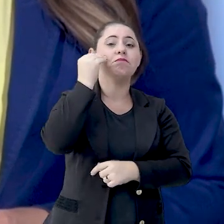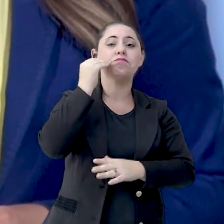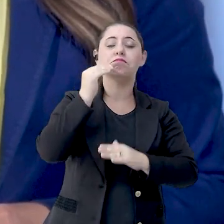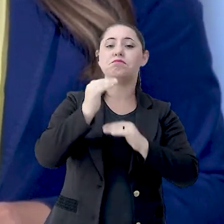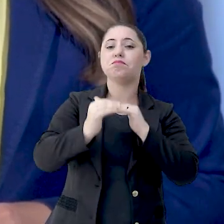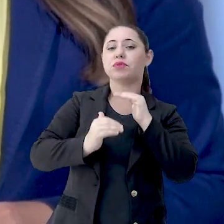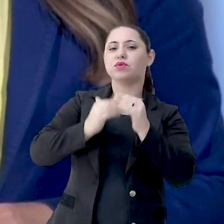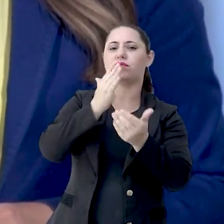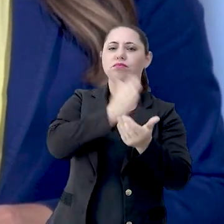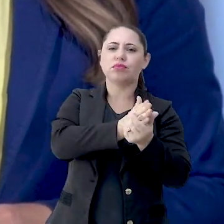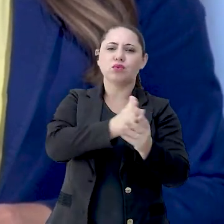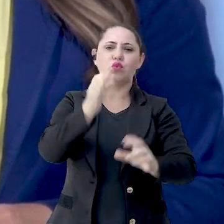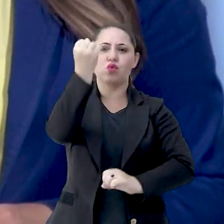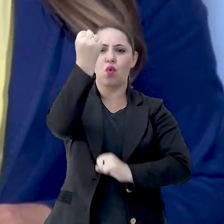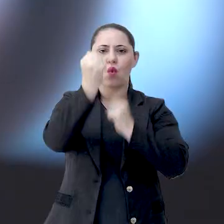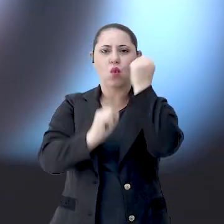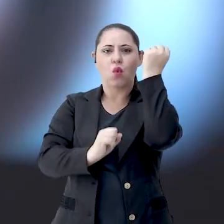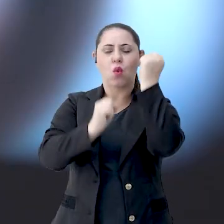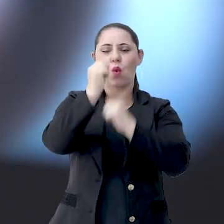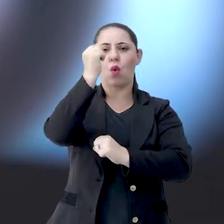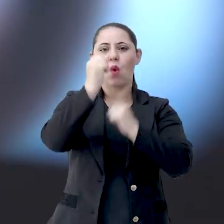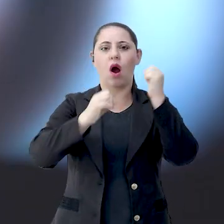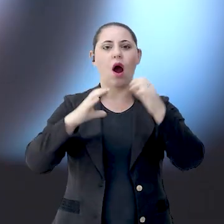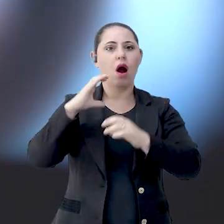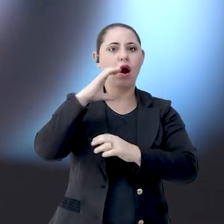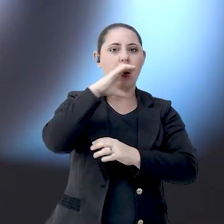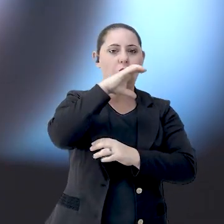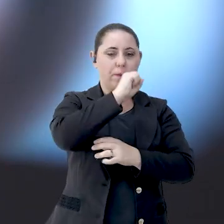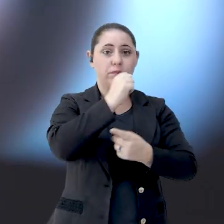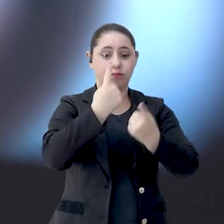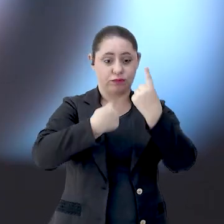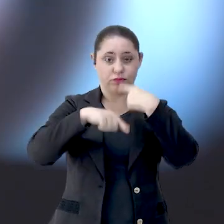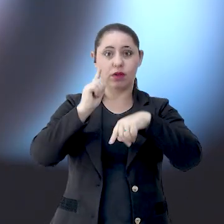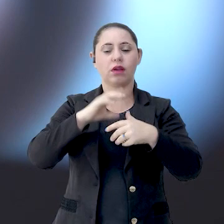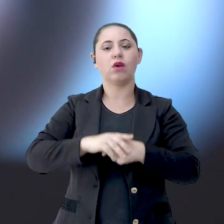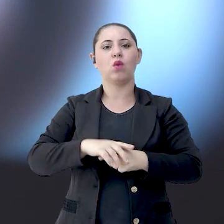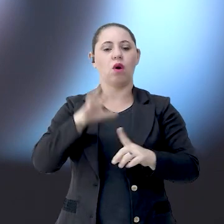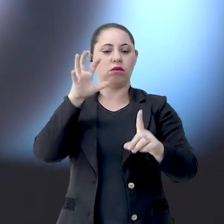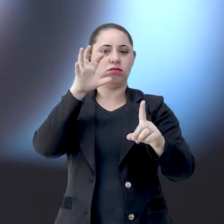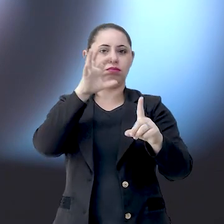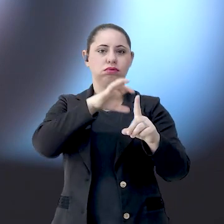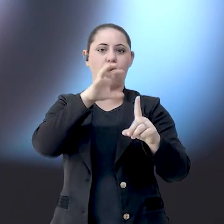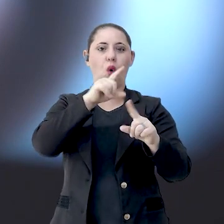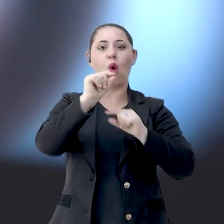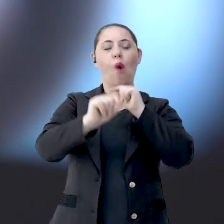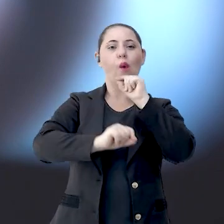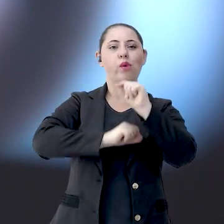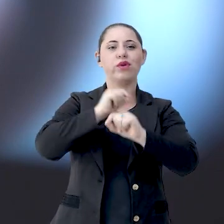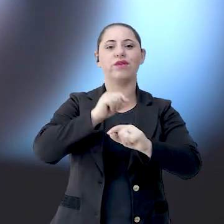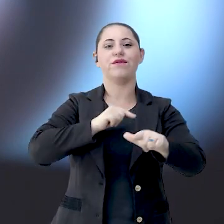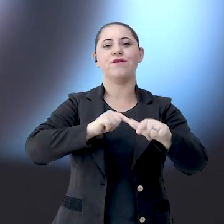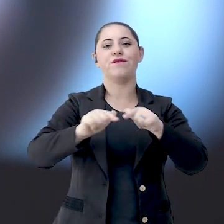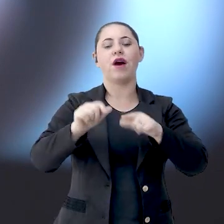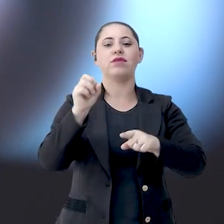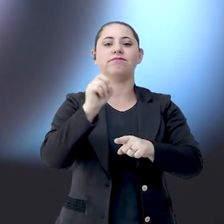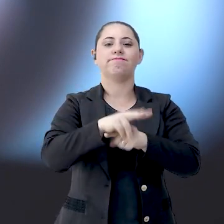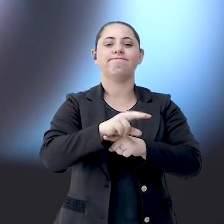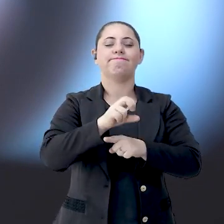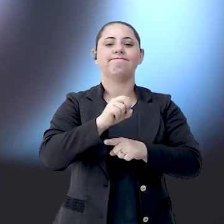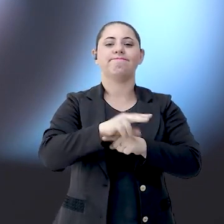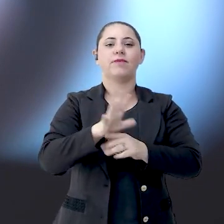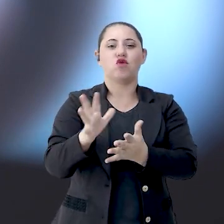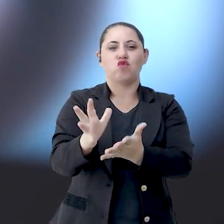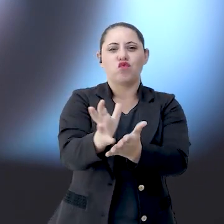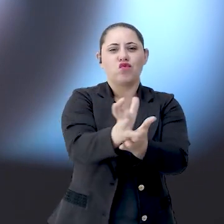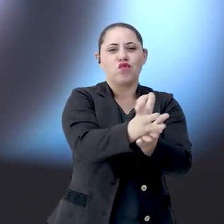e arrecadação dos municípios. Os destaques ficam para Três Lagoas e Aparecida do Taboado, com a